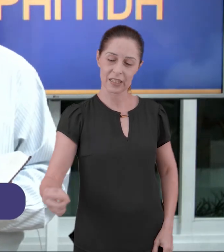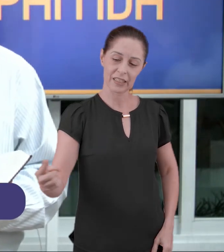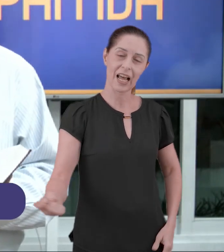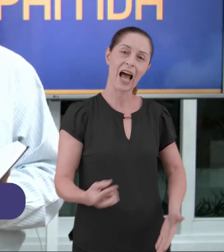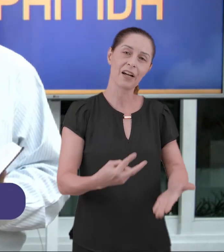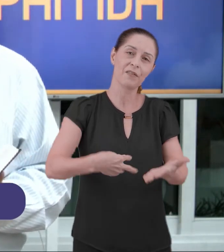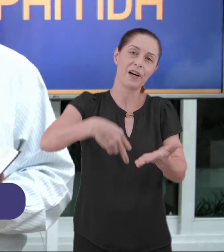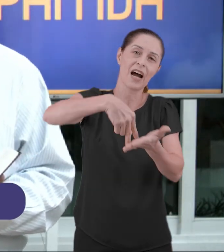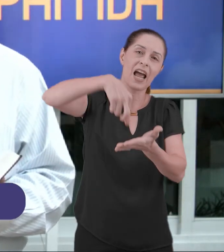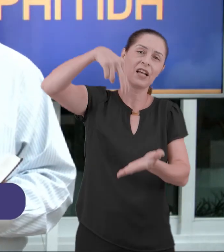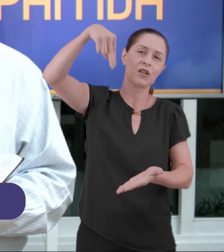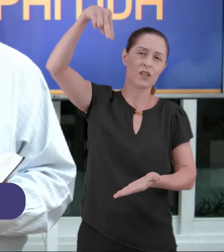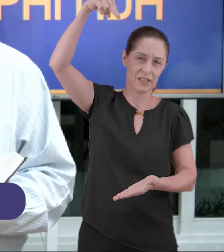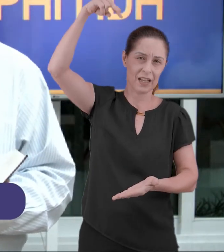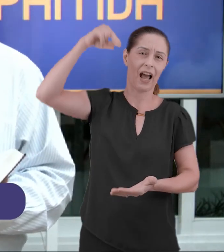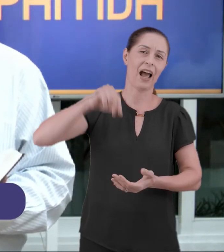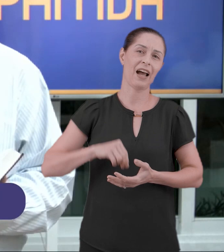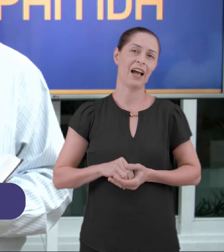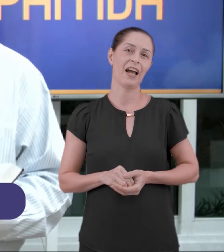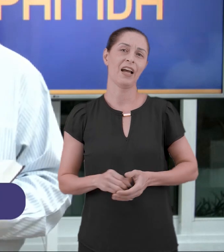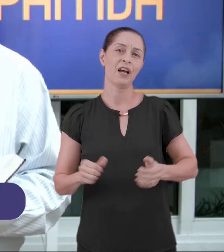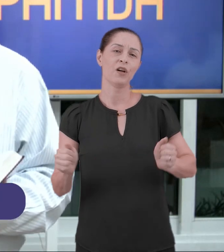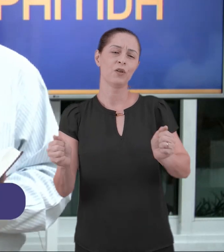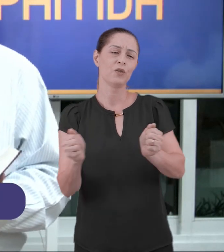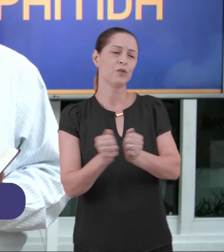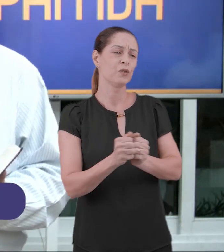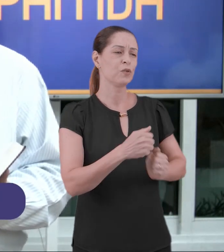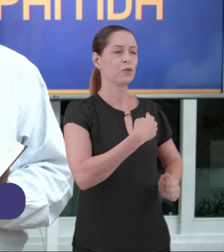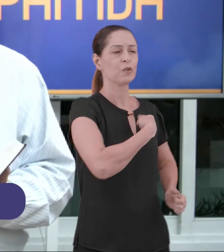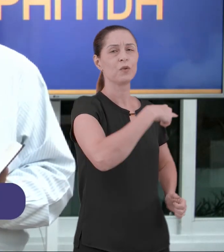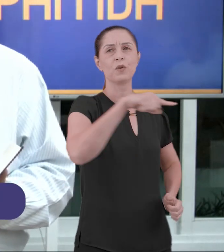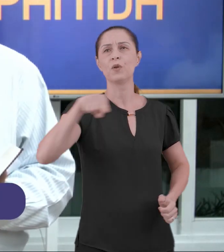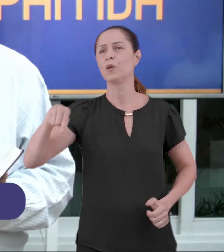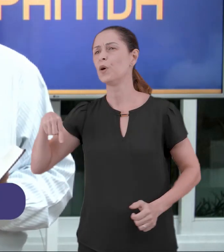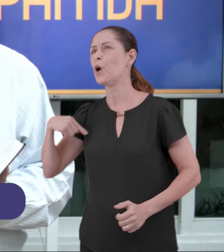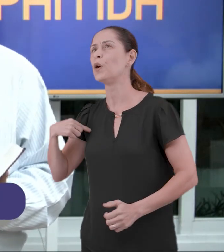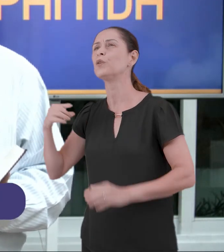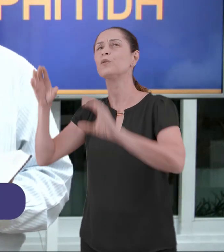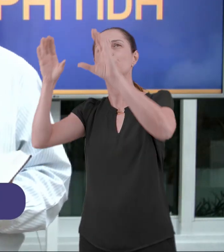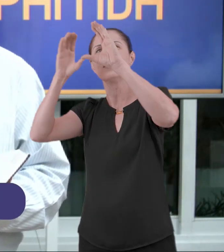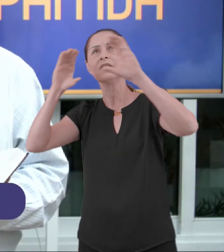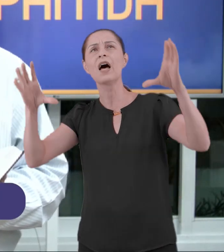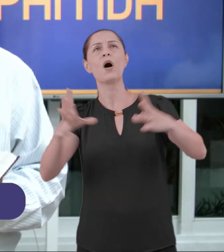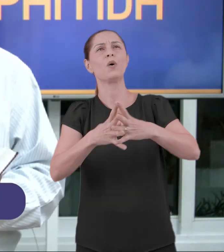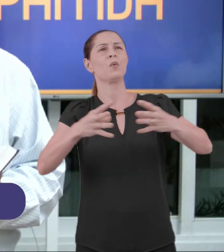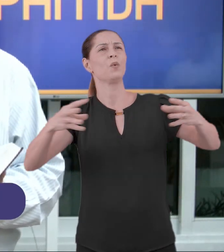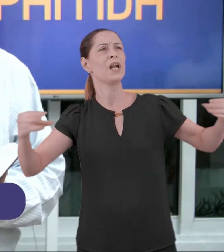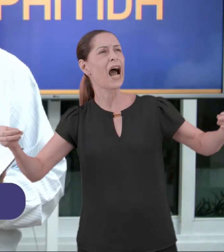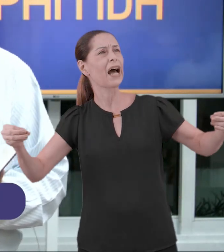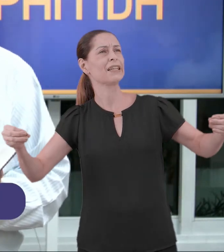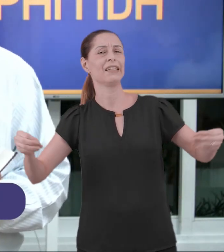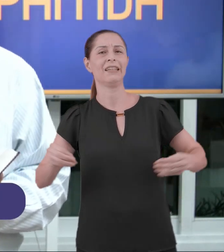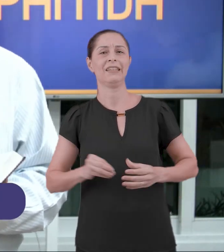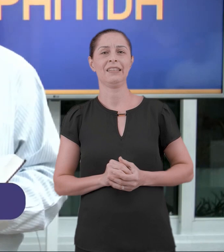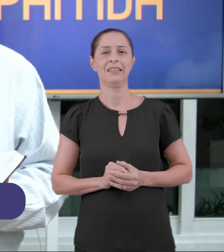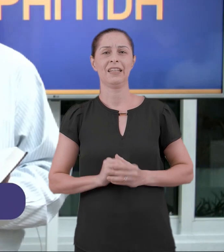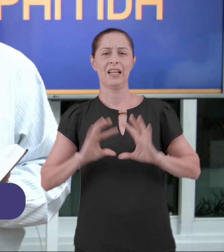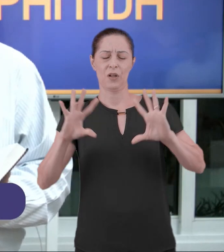ressuscitar, né? Vai estar conosco na eternidade, curada, sarada